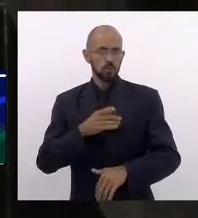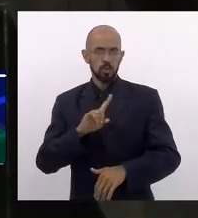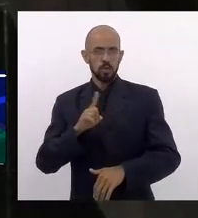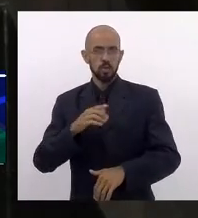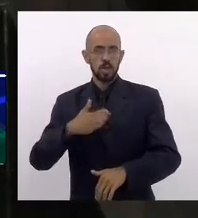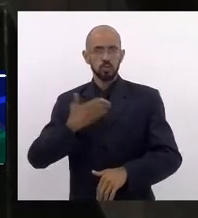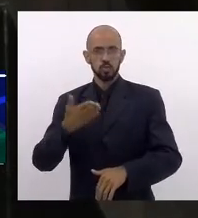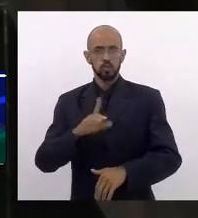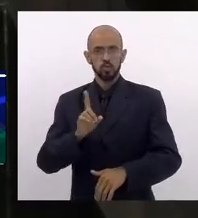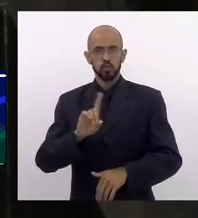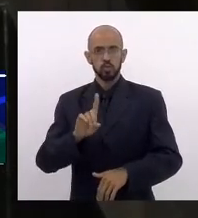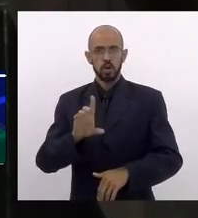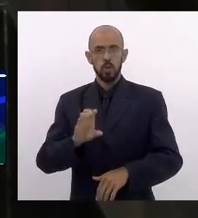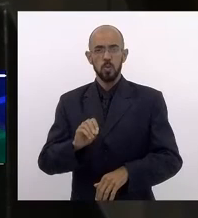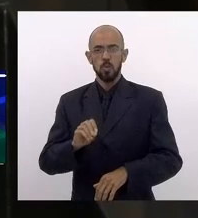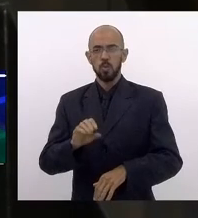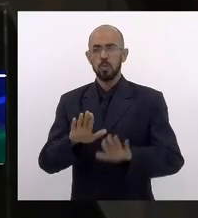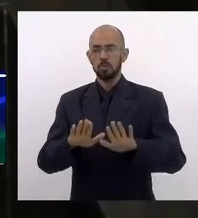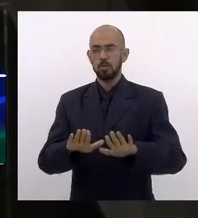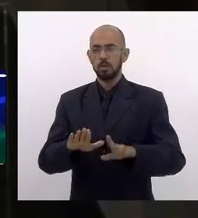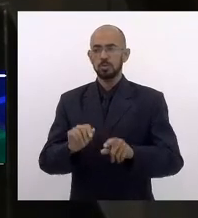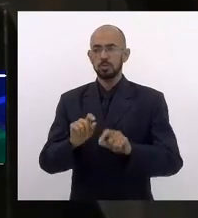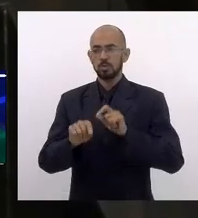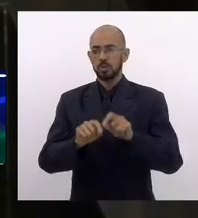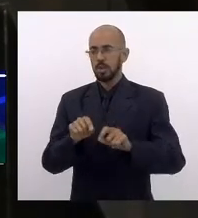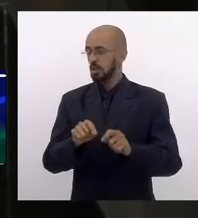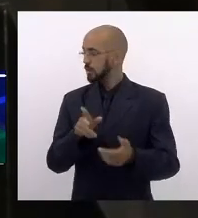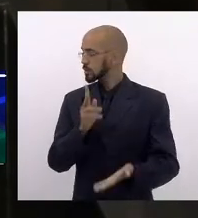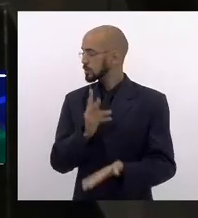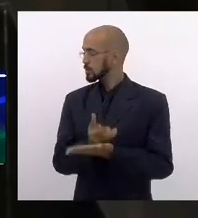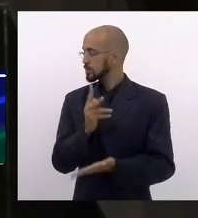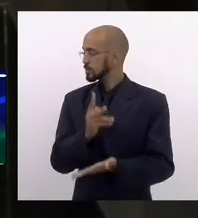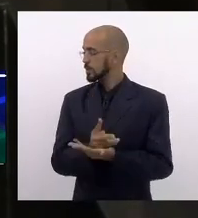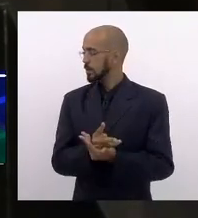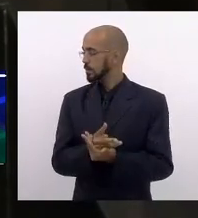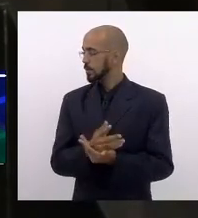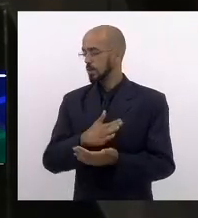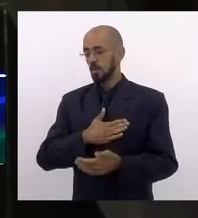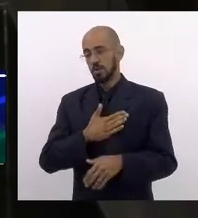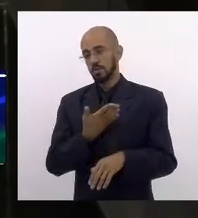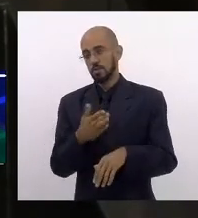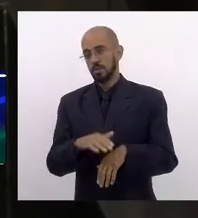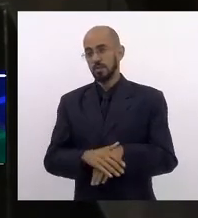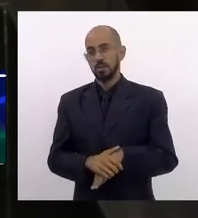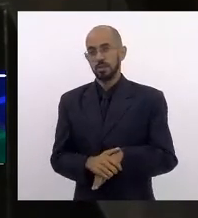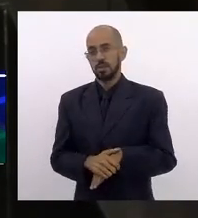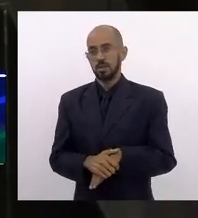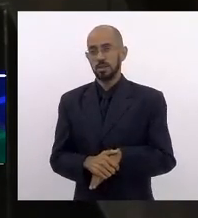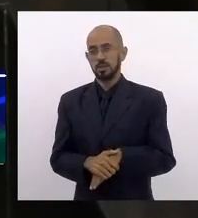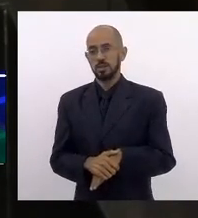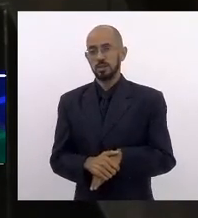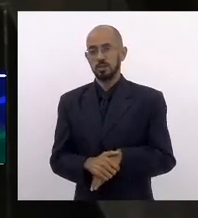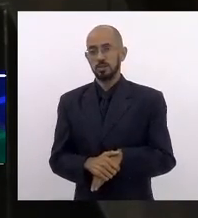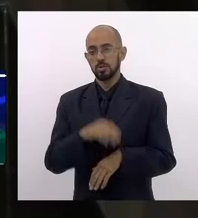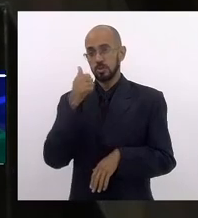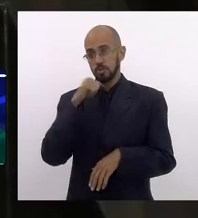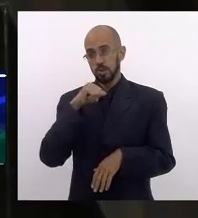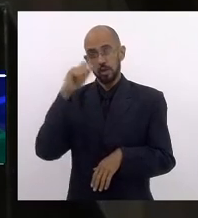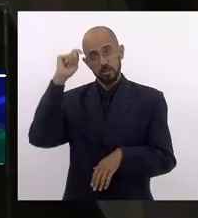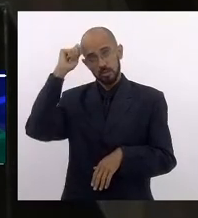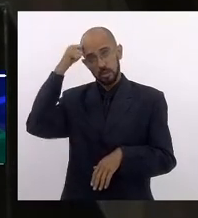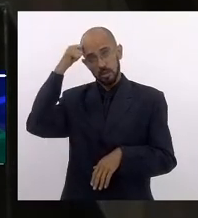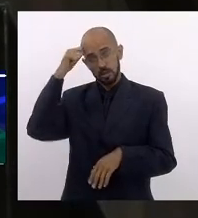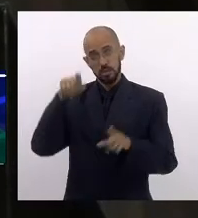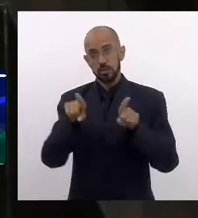gente depara com o dado, é sempre devastador. Eu aqui estou falando e olhando para duas colegas, duas mulheres negras, né? No